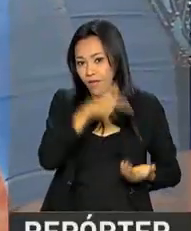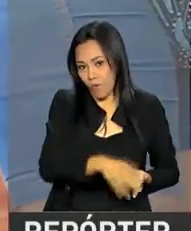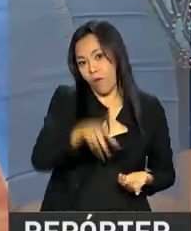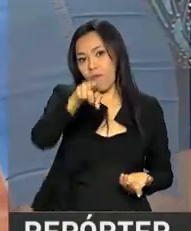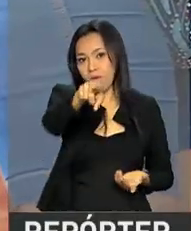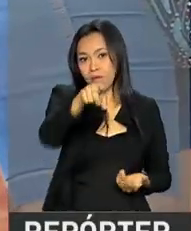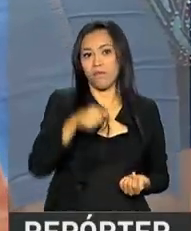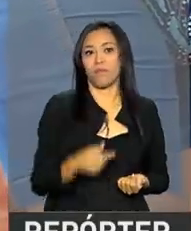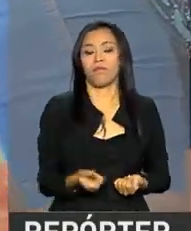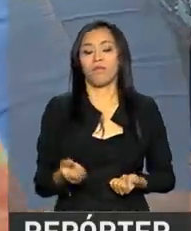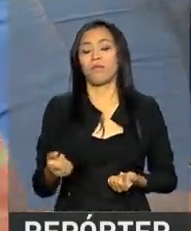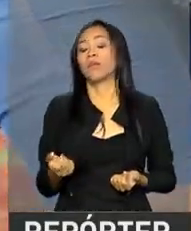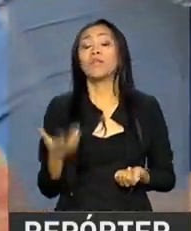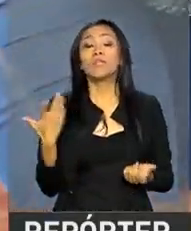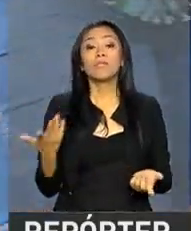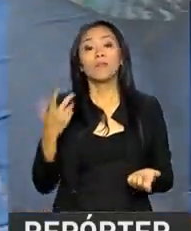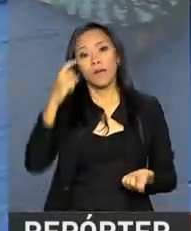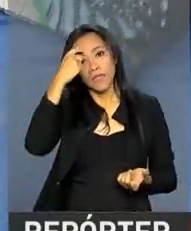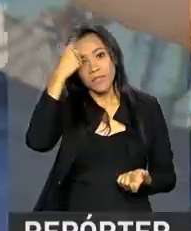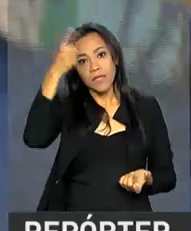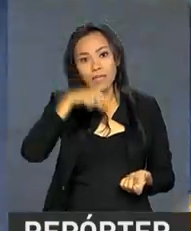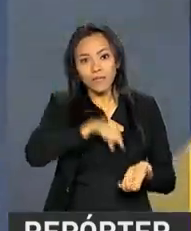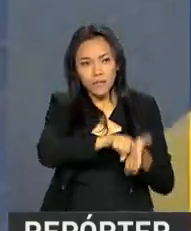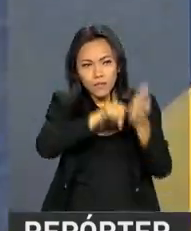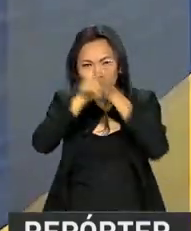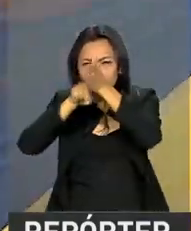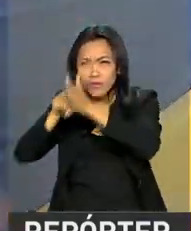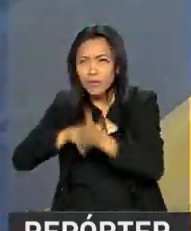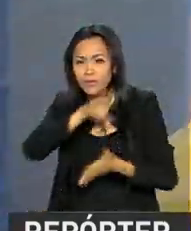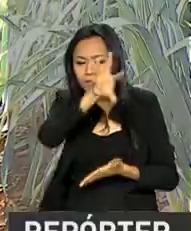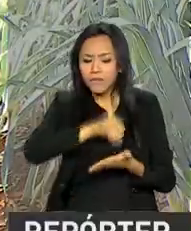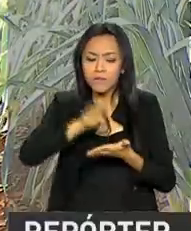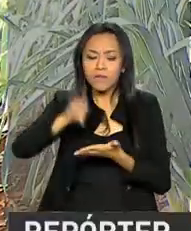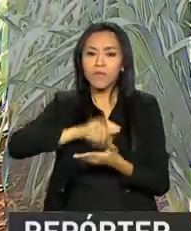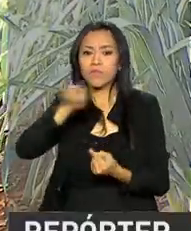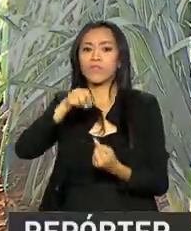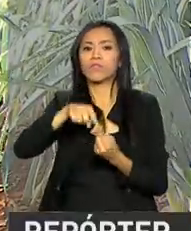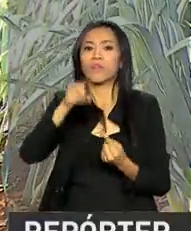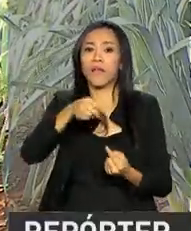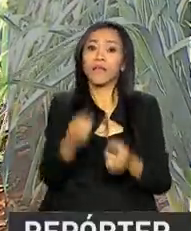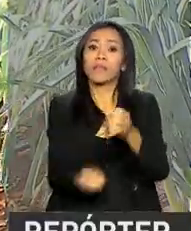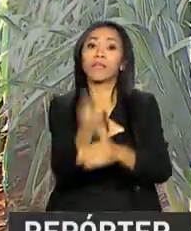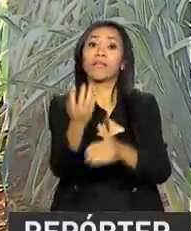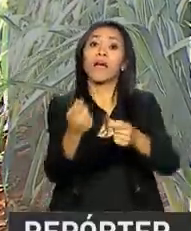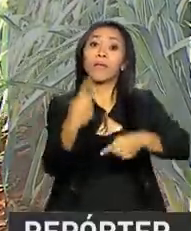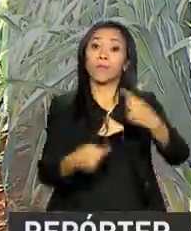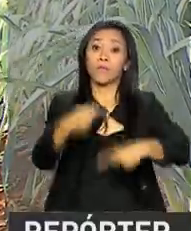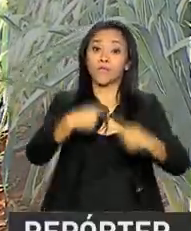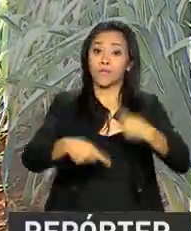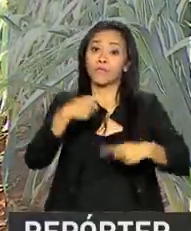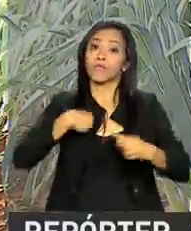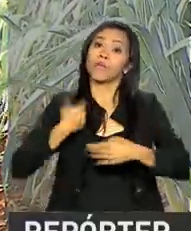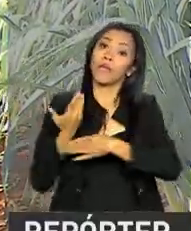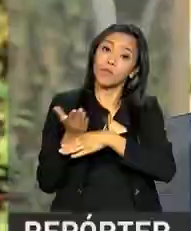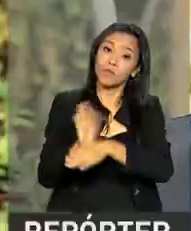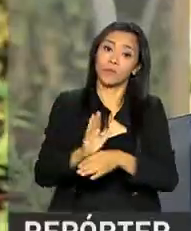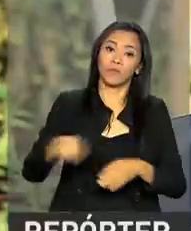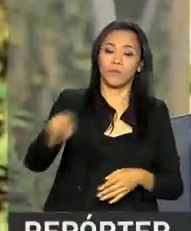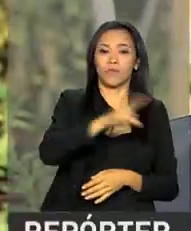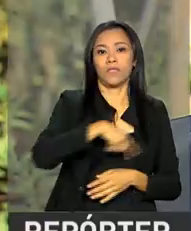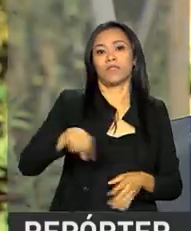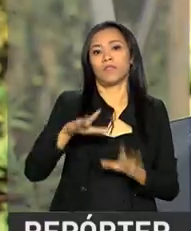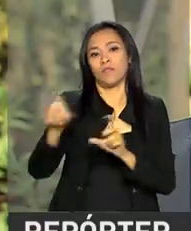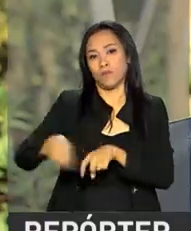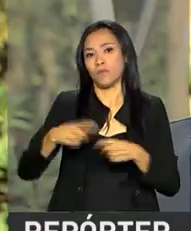linda se a ideia do levantamento é criar políticas públicas que atendam a esses pequenos agricultores à